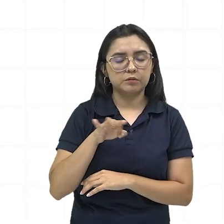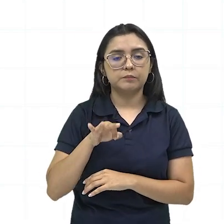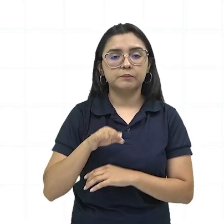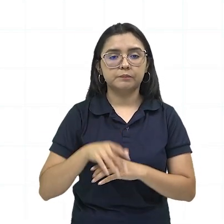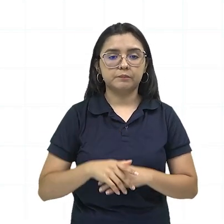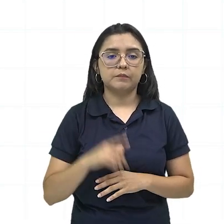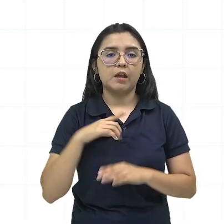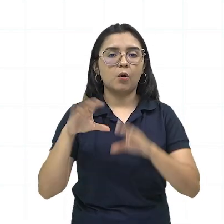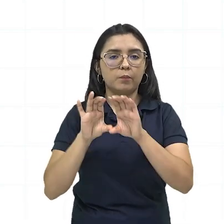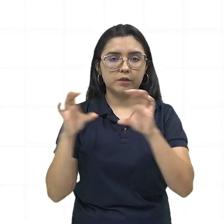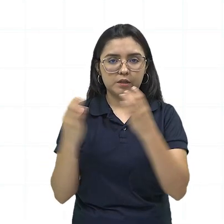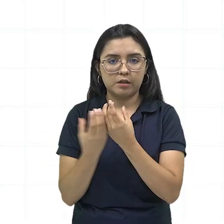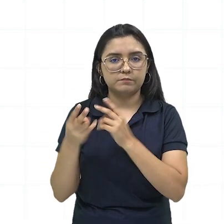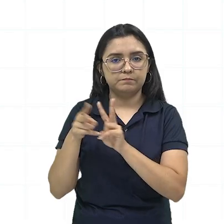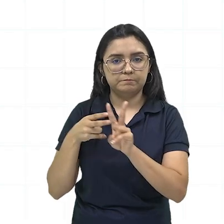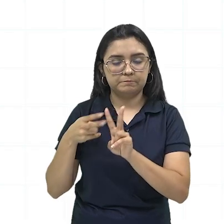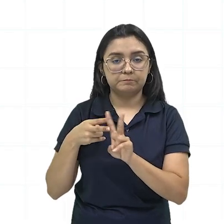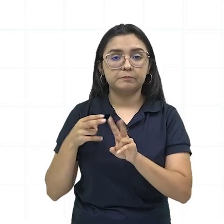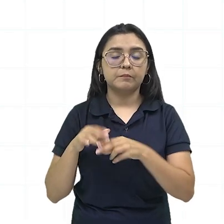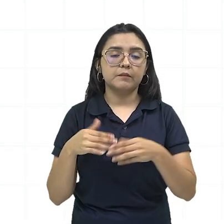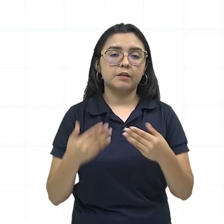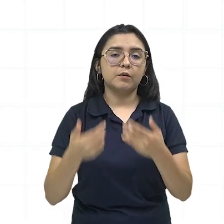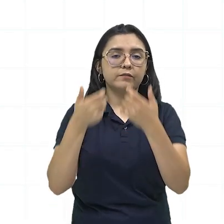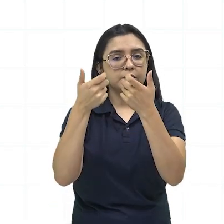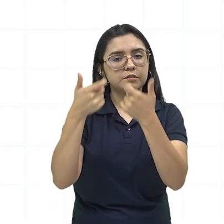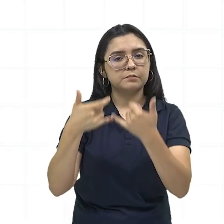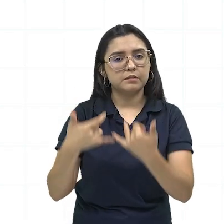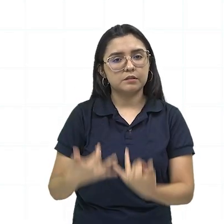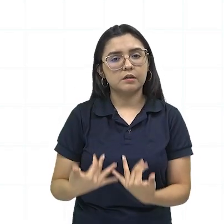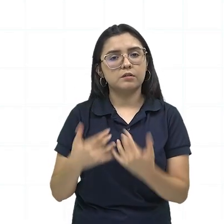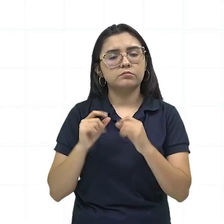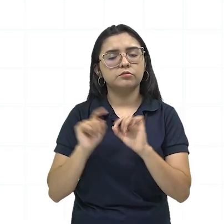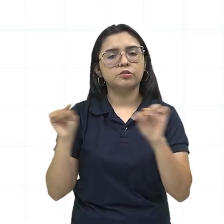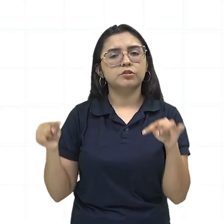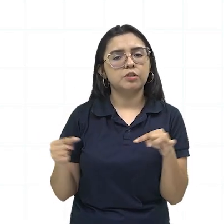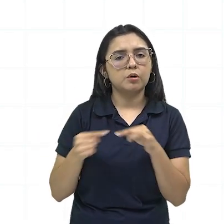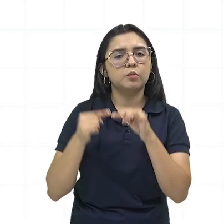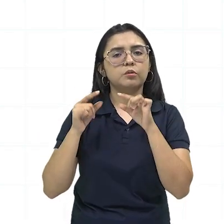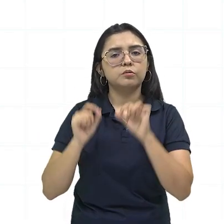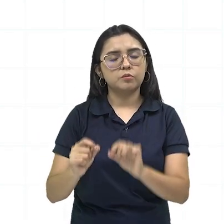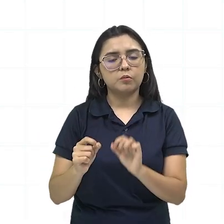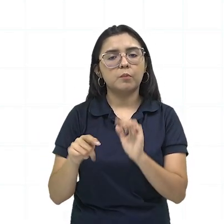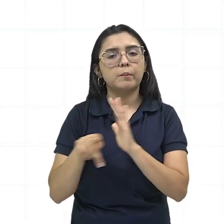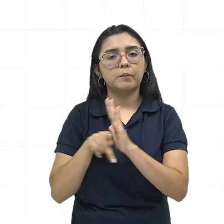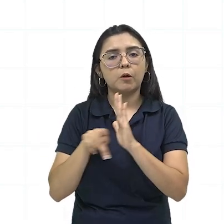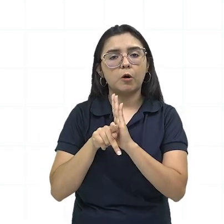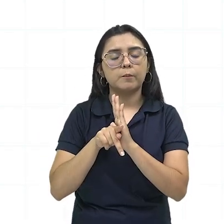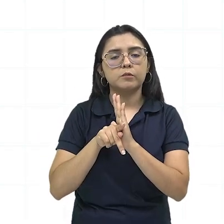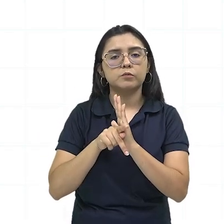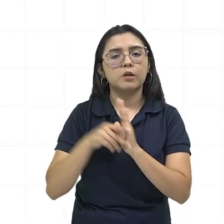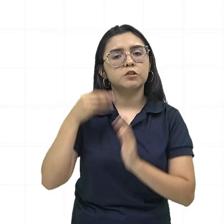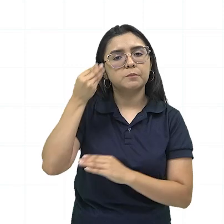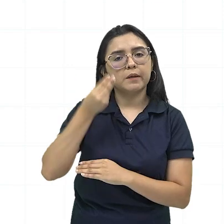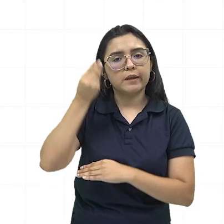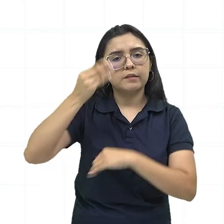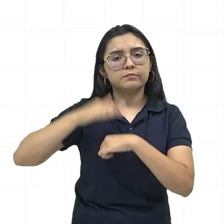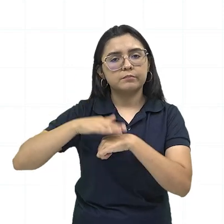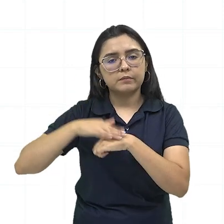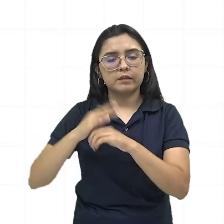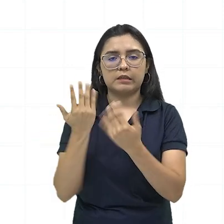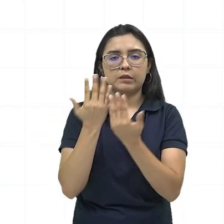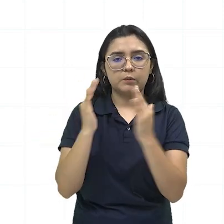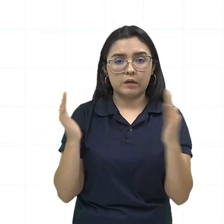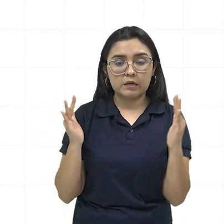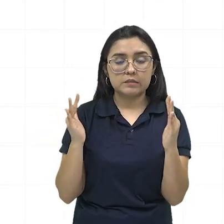uma comunidade. Então, ele vai explicar ali de acordo com a natureza, a vivência dele,